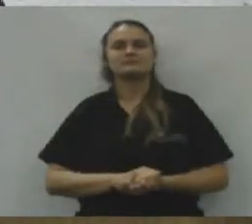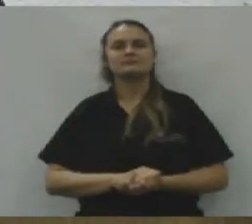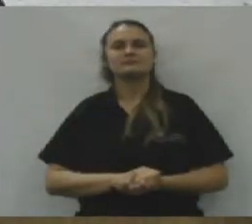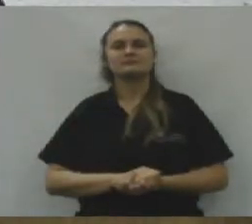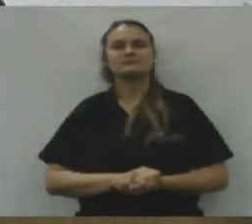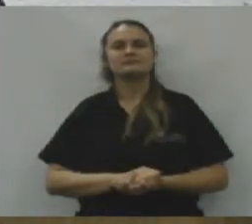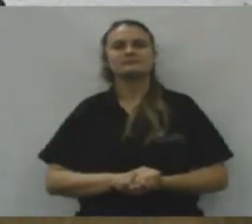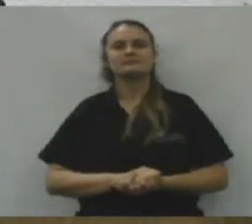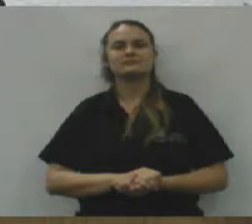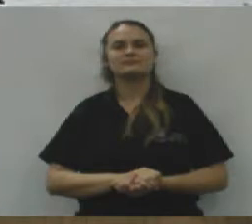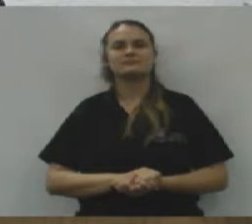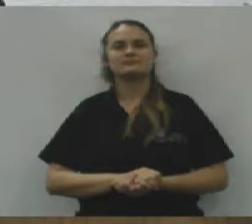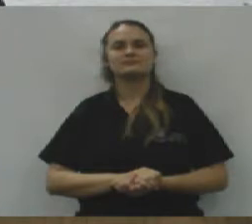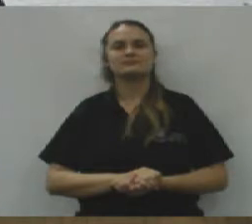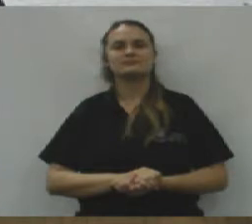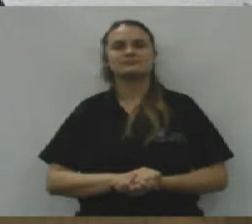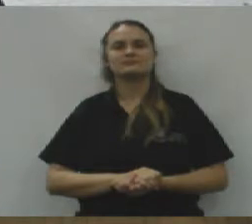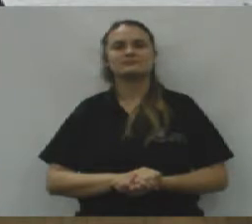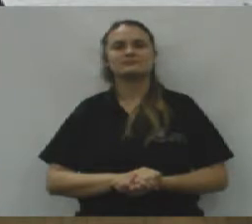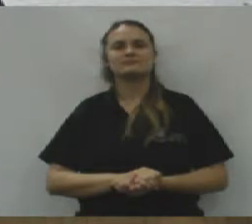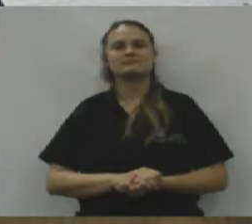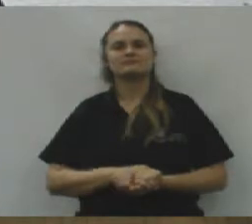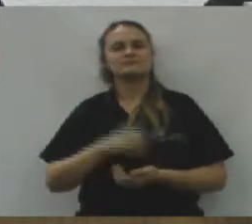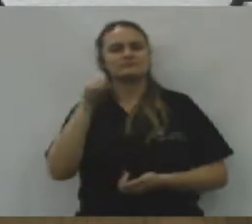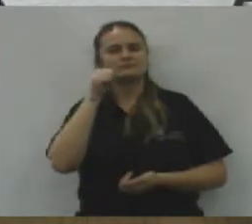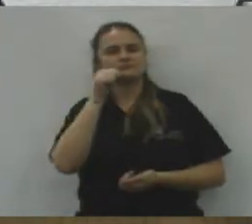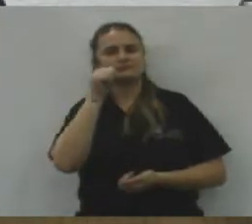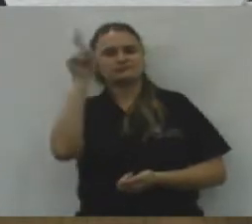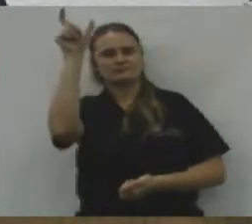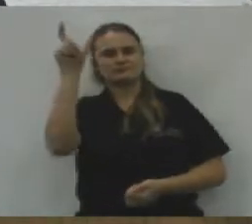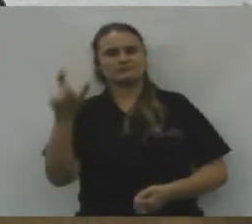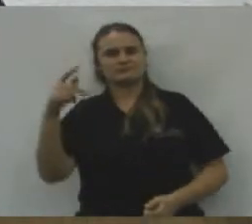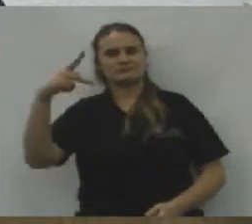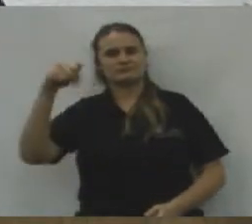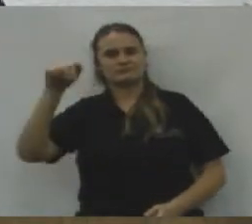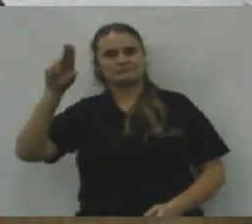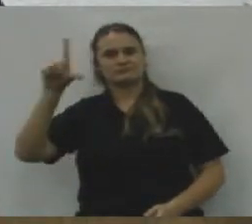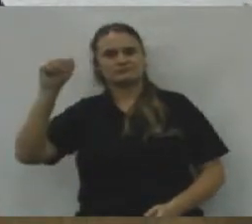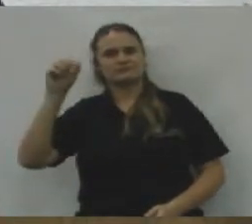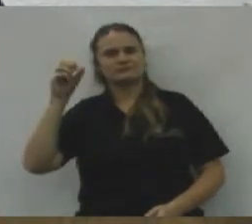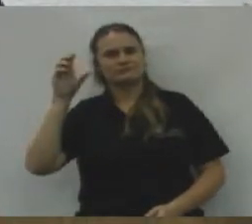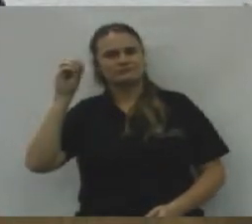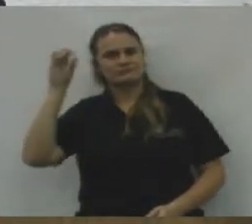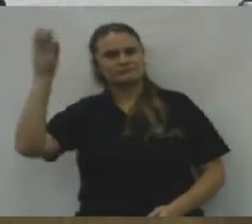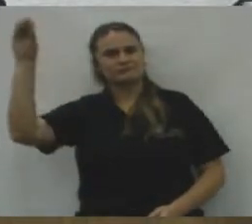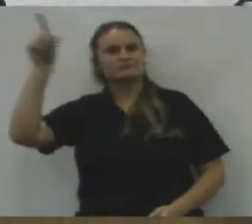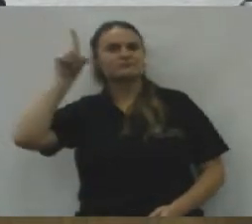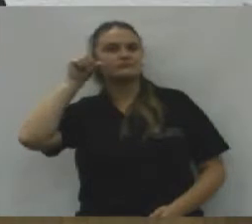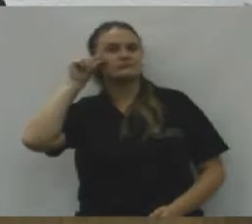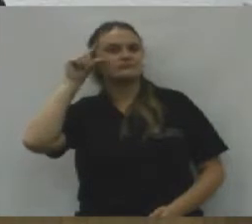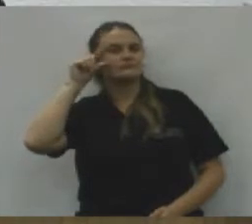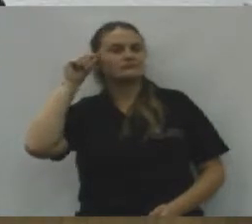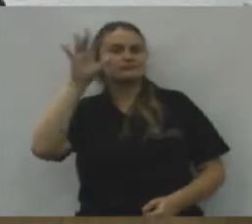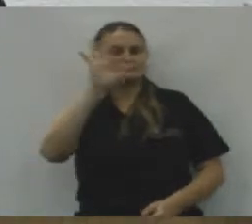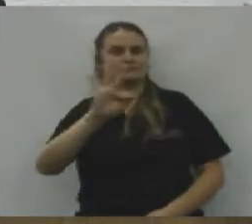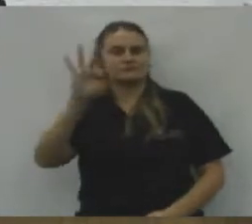Vitória, por estar recebendo esse selo de qualidade que será entregue na cidade de